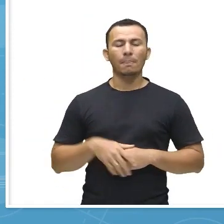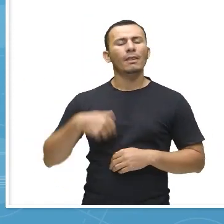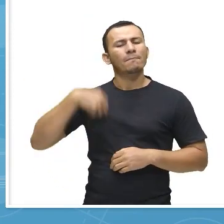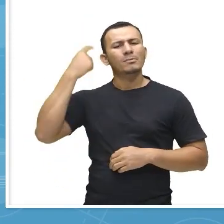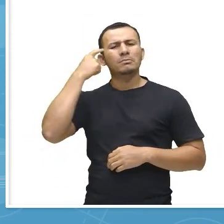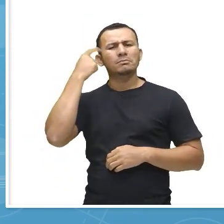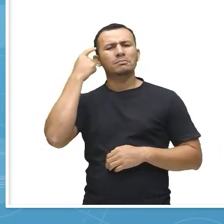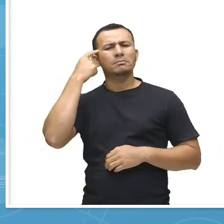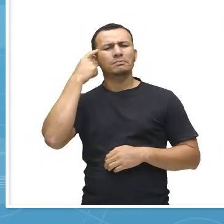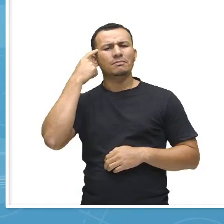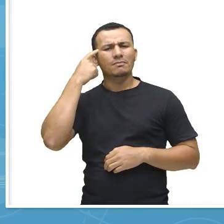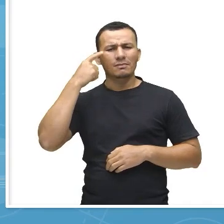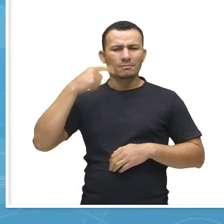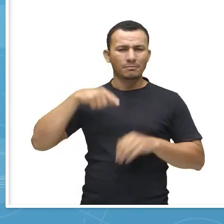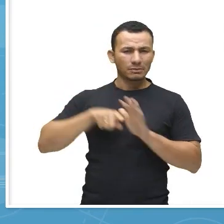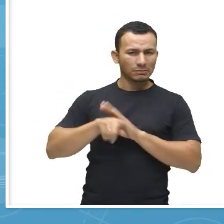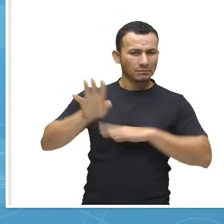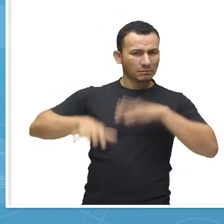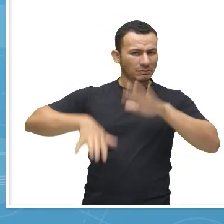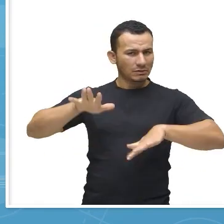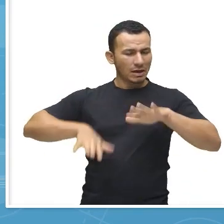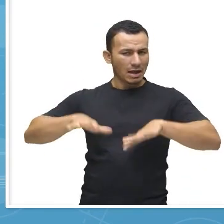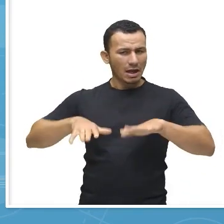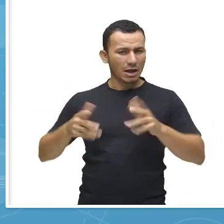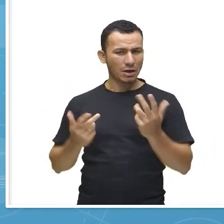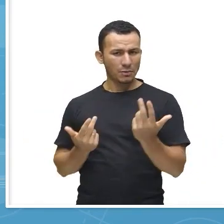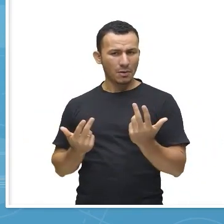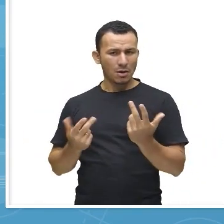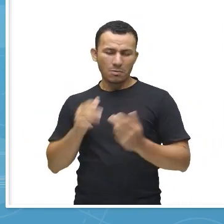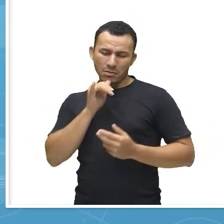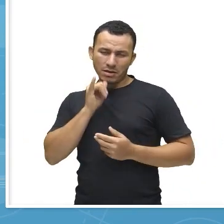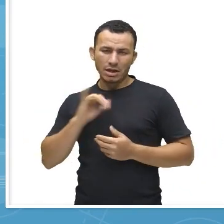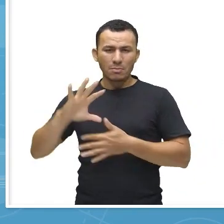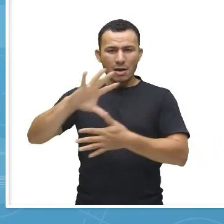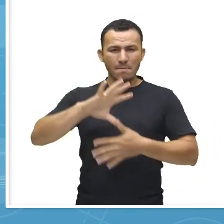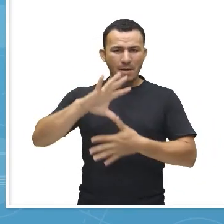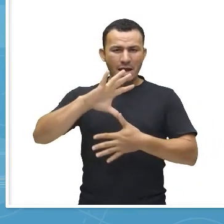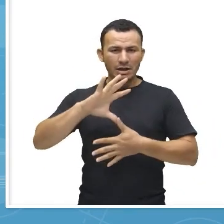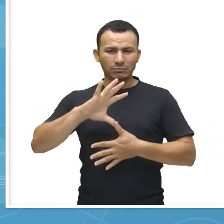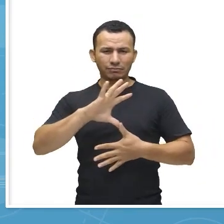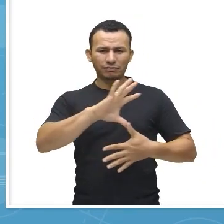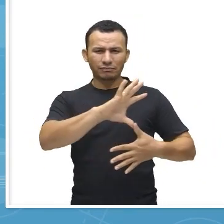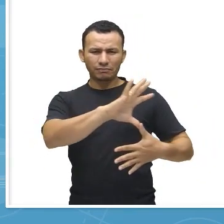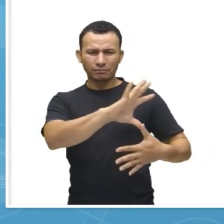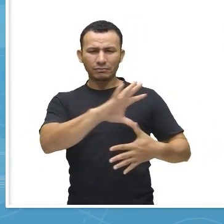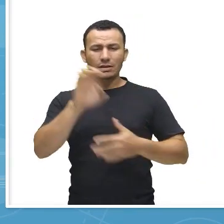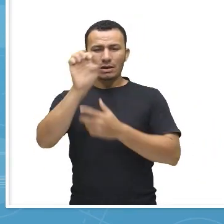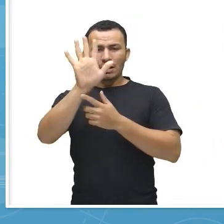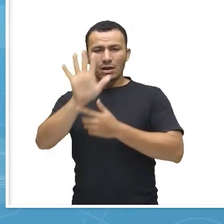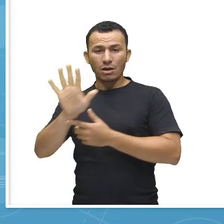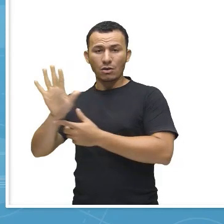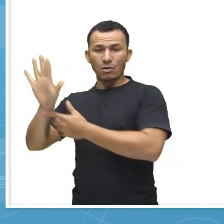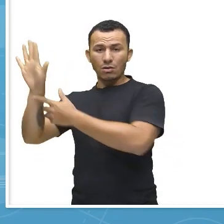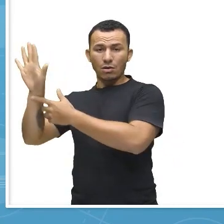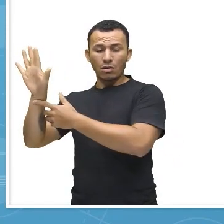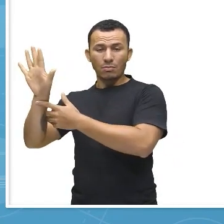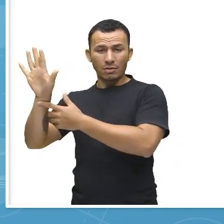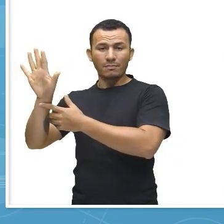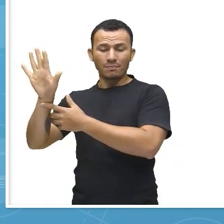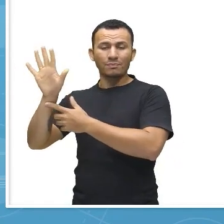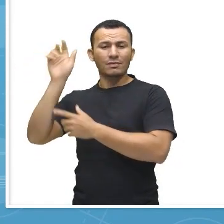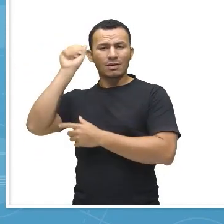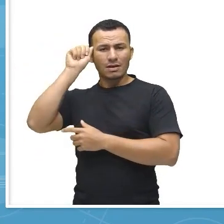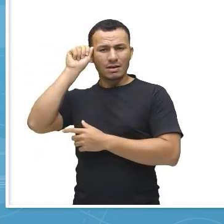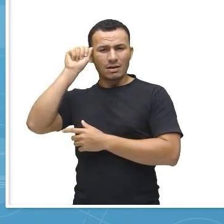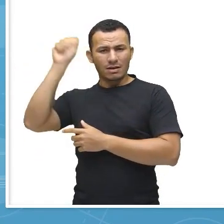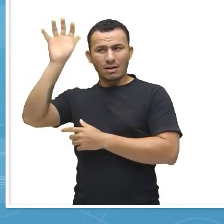foram assim, nessa disposição? A América aqui, mais afastado a Europa, grudado na Ásia, mais embaixo a África.